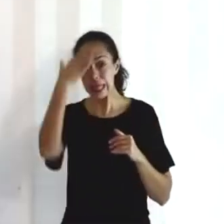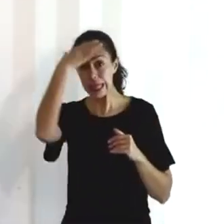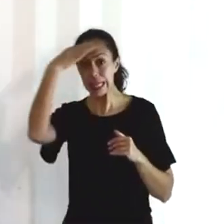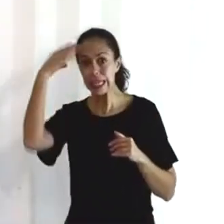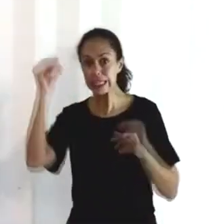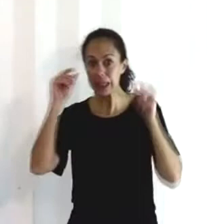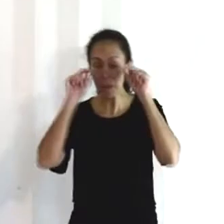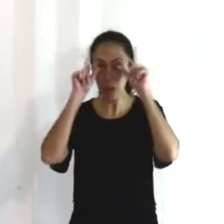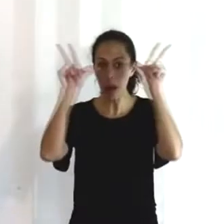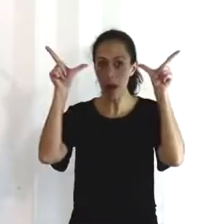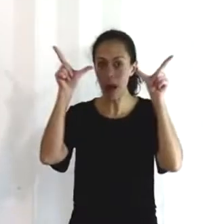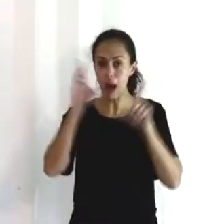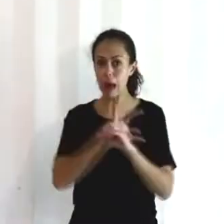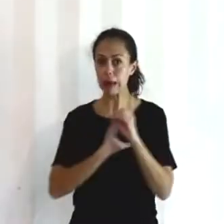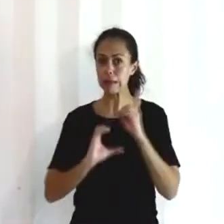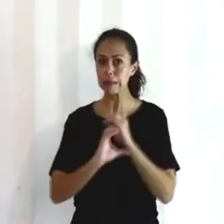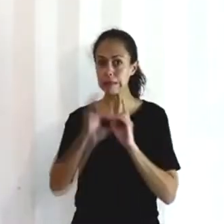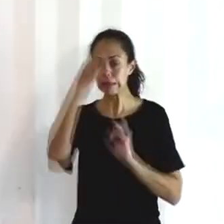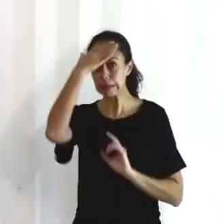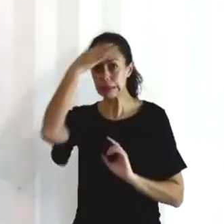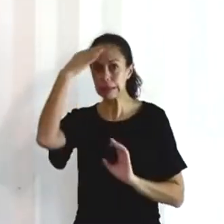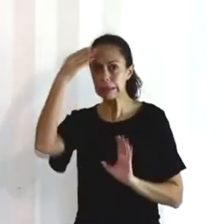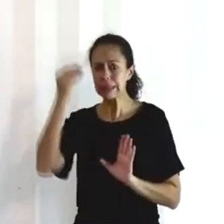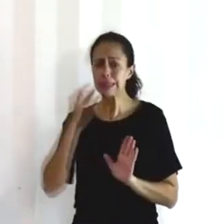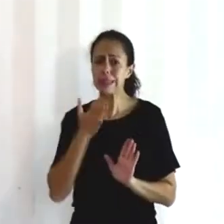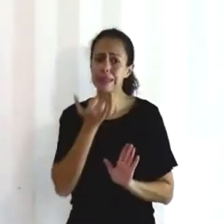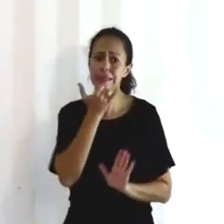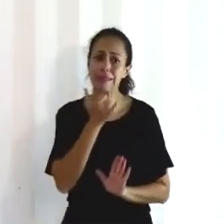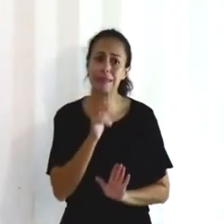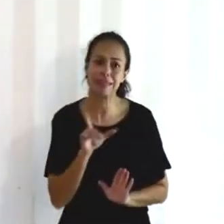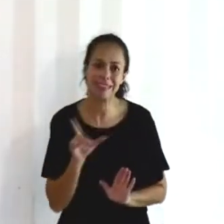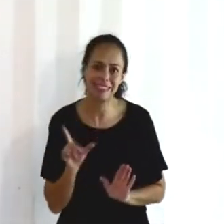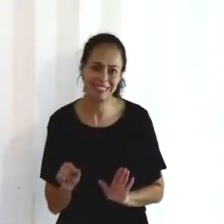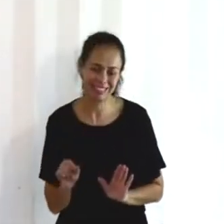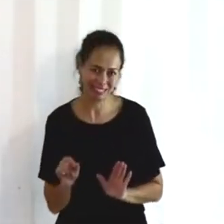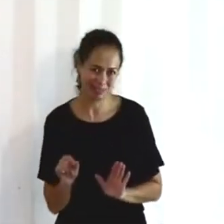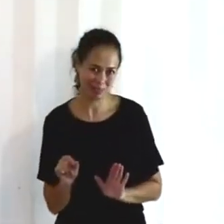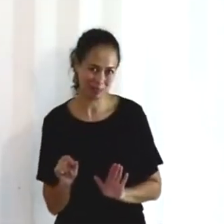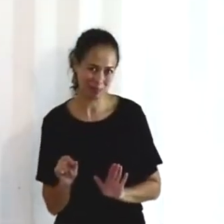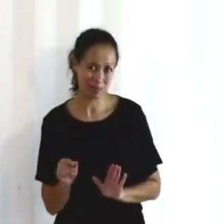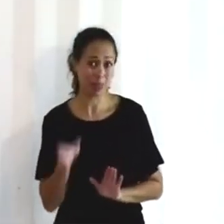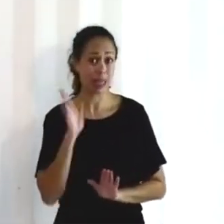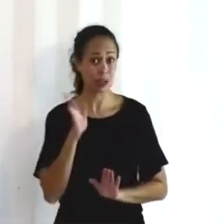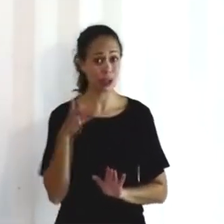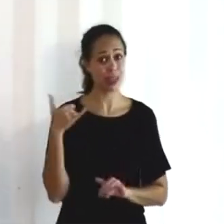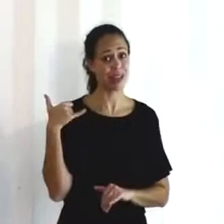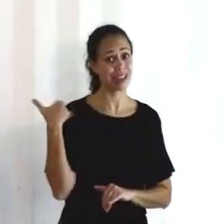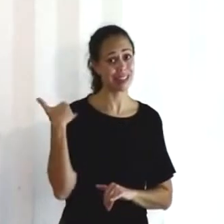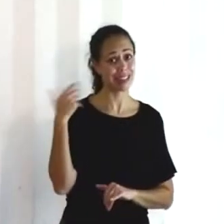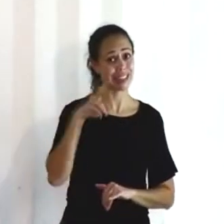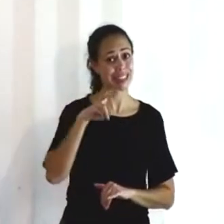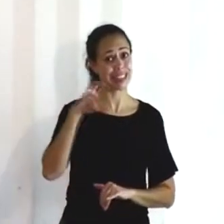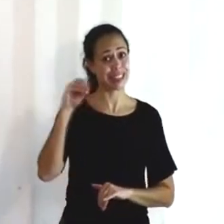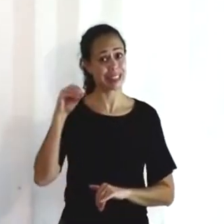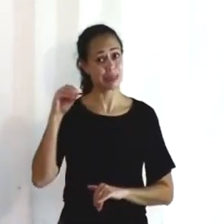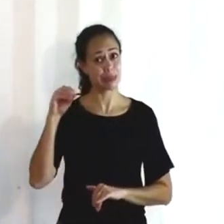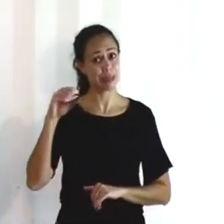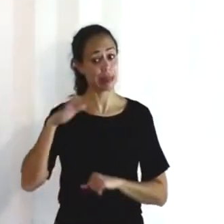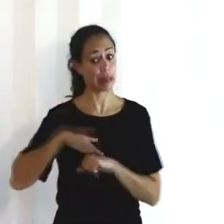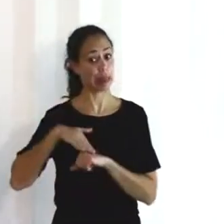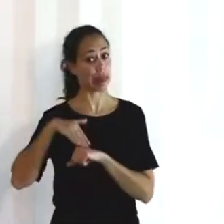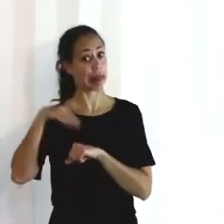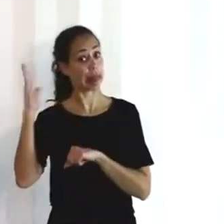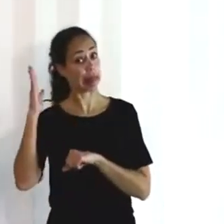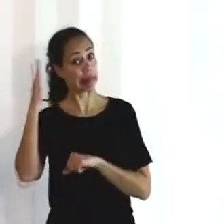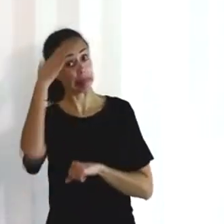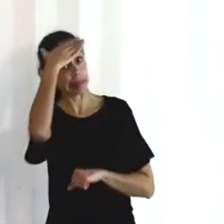ou lápis de cor à mão. Depois que a gente passa dos 50 crianças, a gente esquece muitas